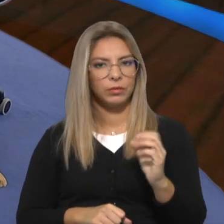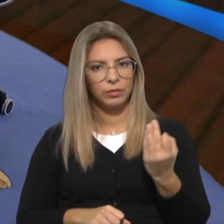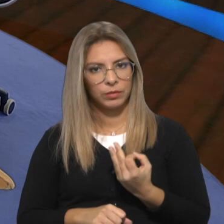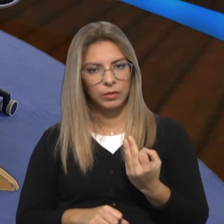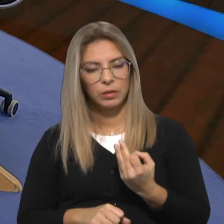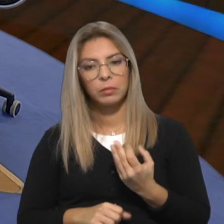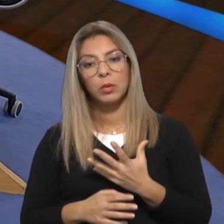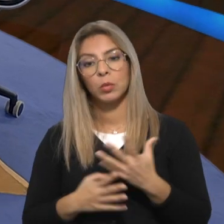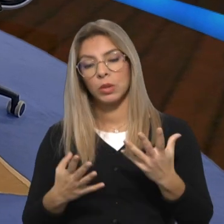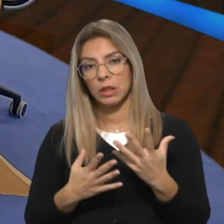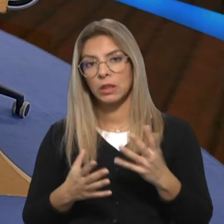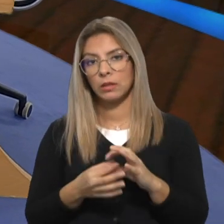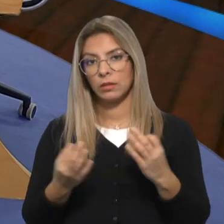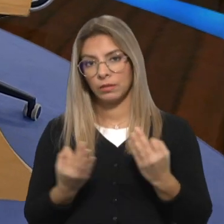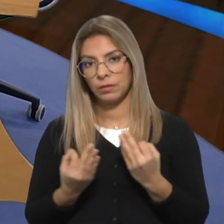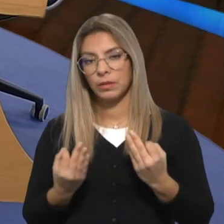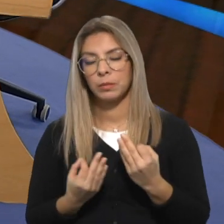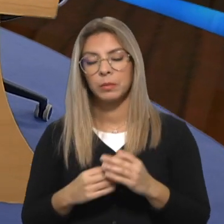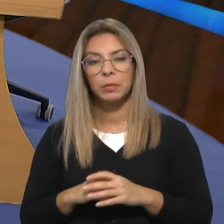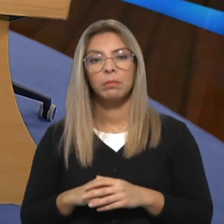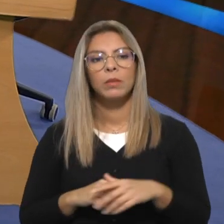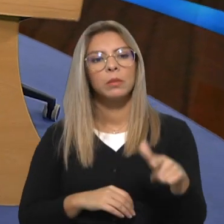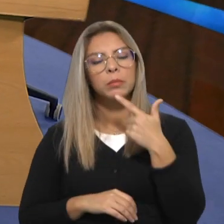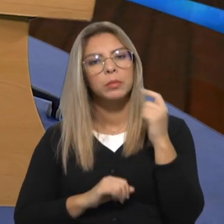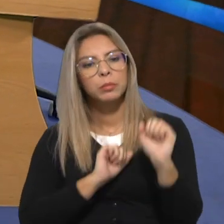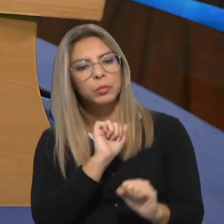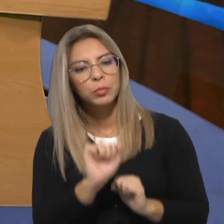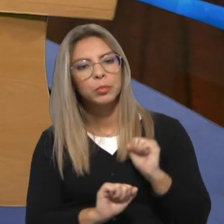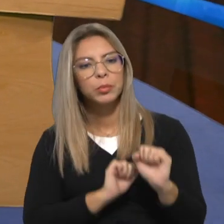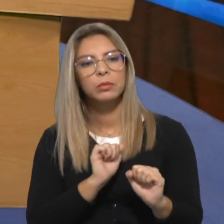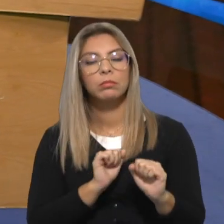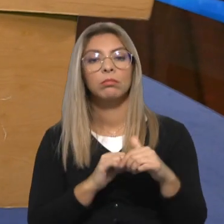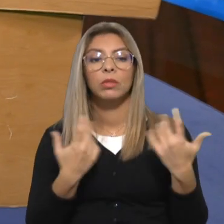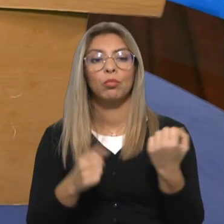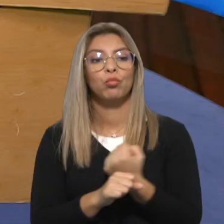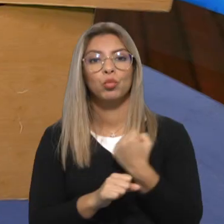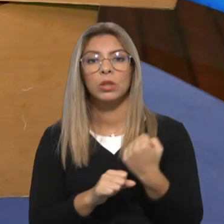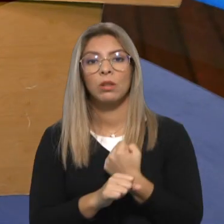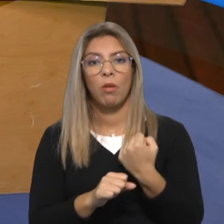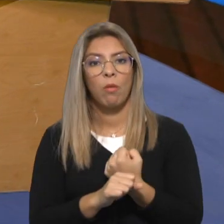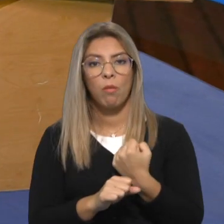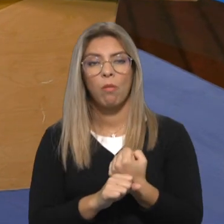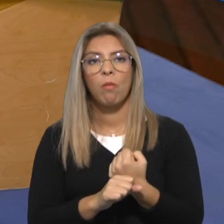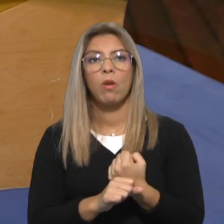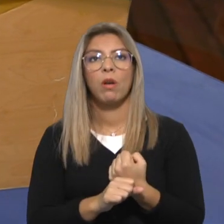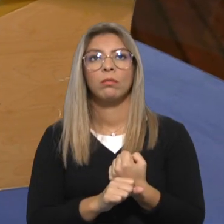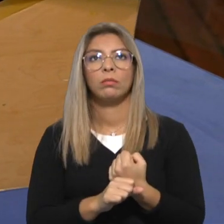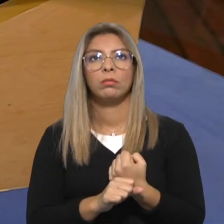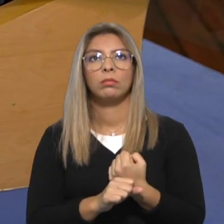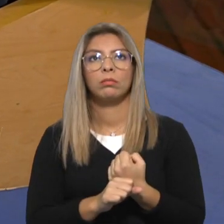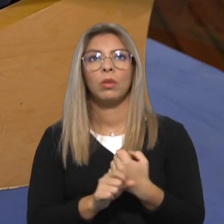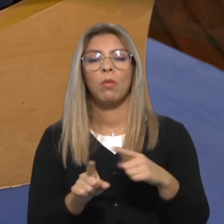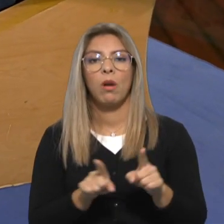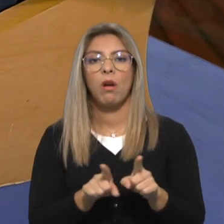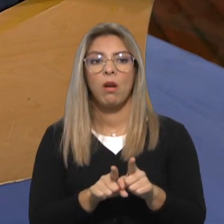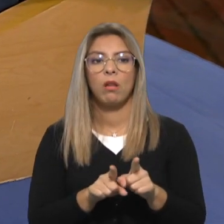parte dos casos genuinamente esta experiência, e de perceber que independente da função não há não